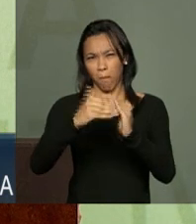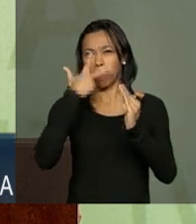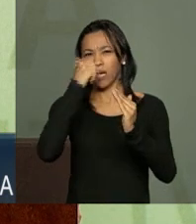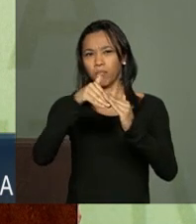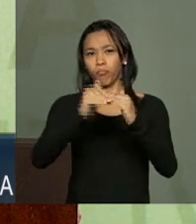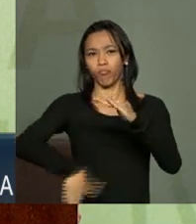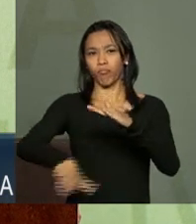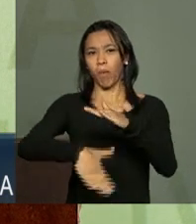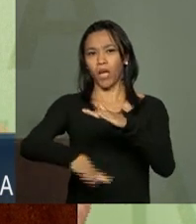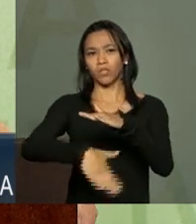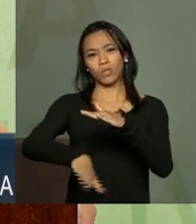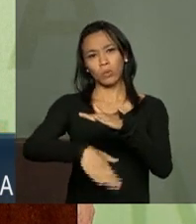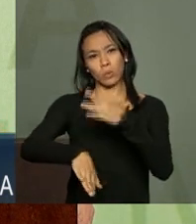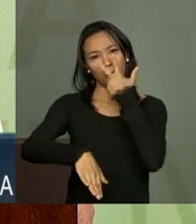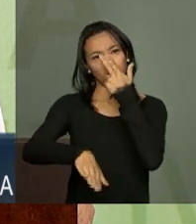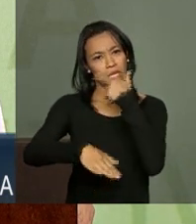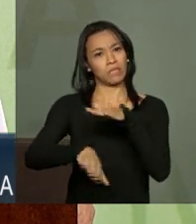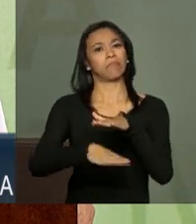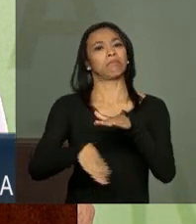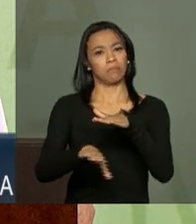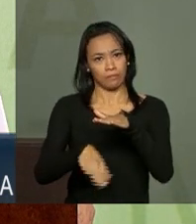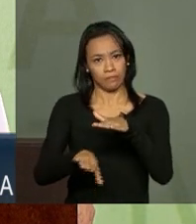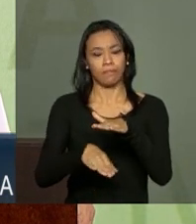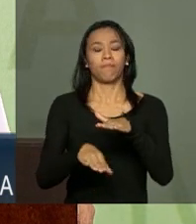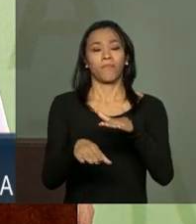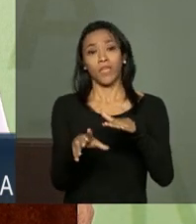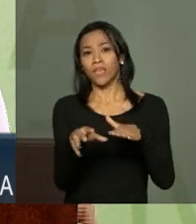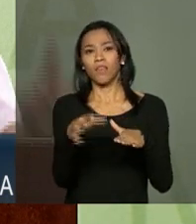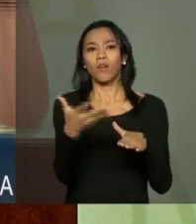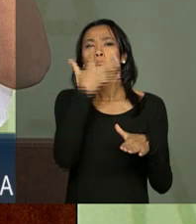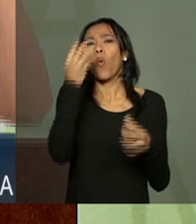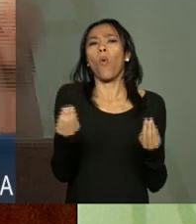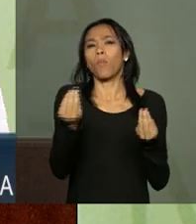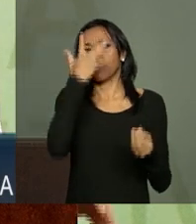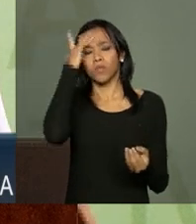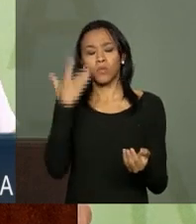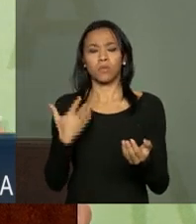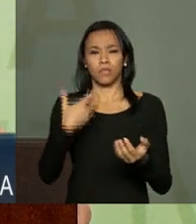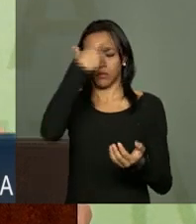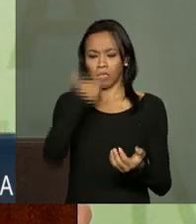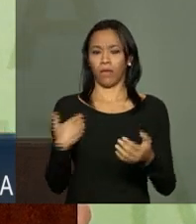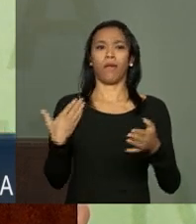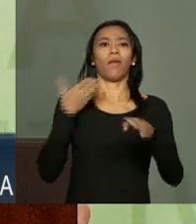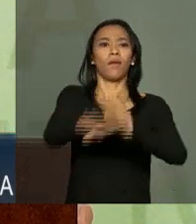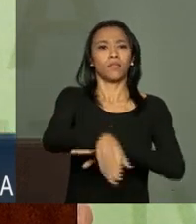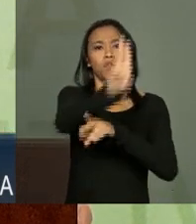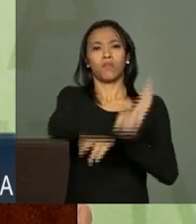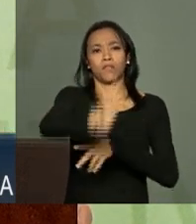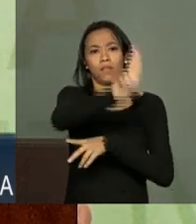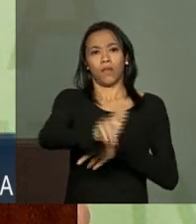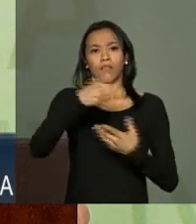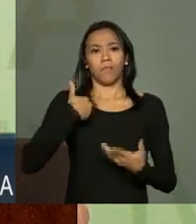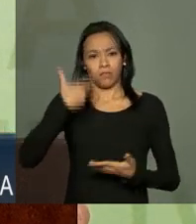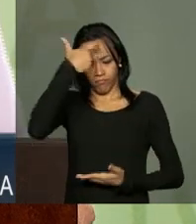baixo, que a gente estava permitindo que, sem mérito, as pessoas chegassem à